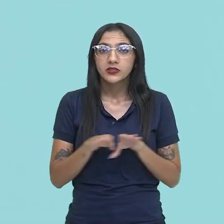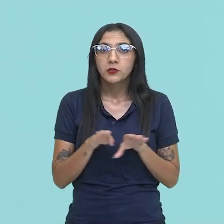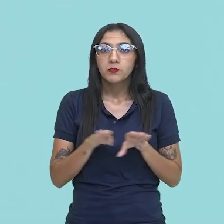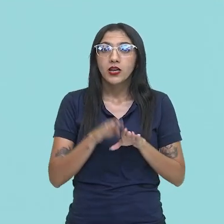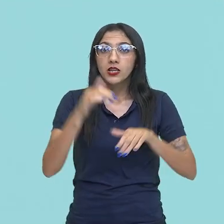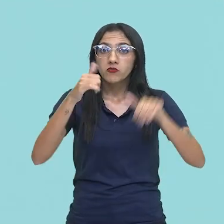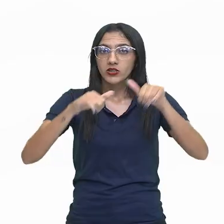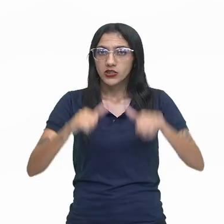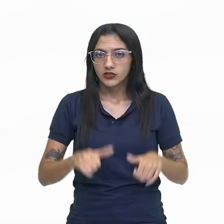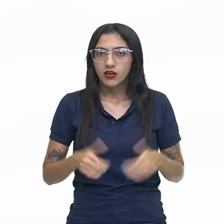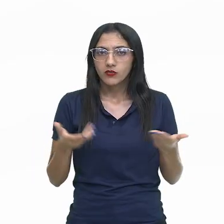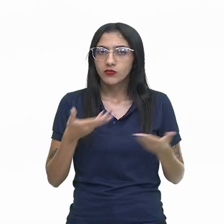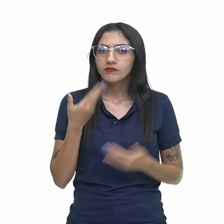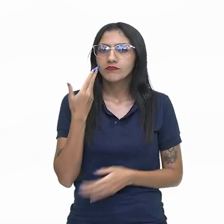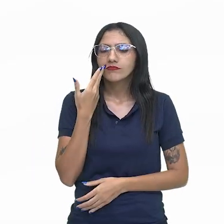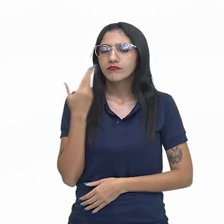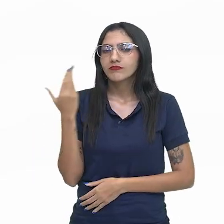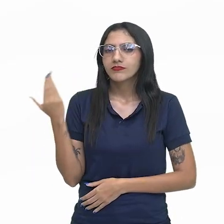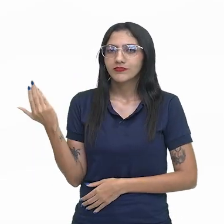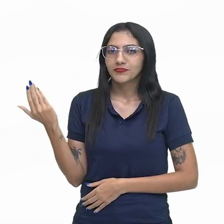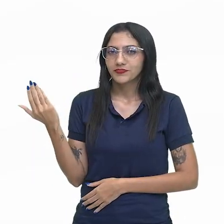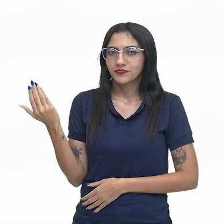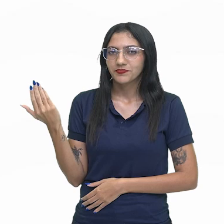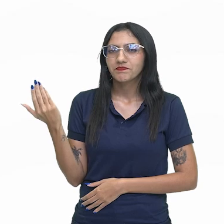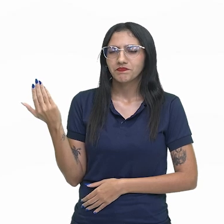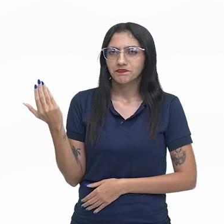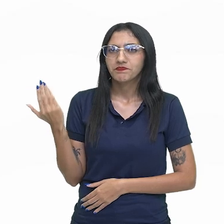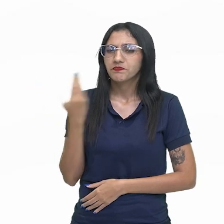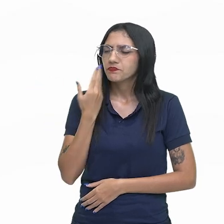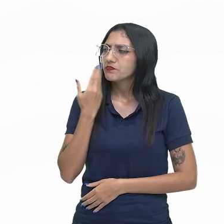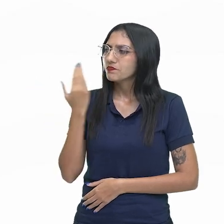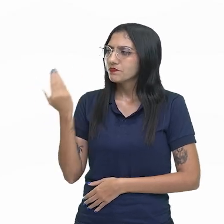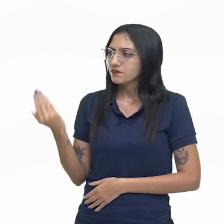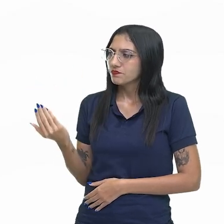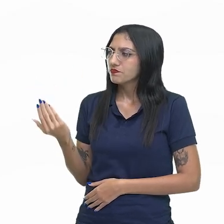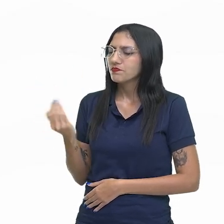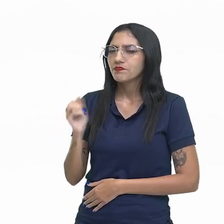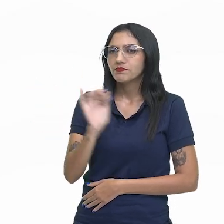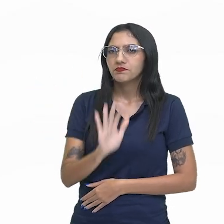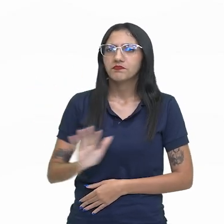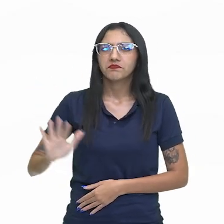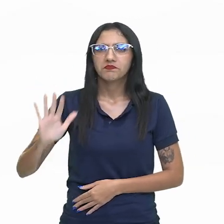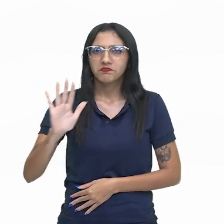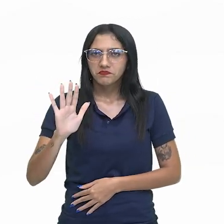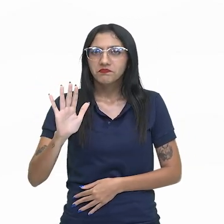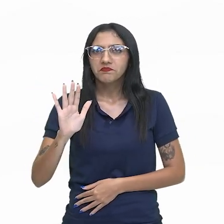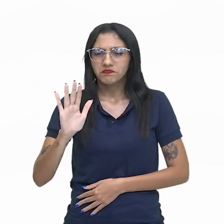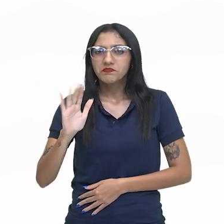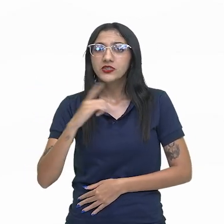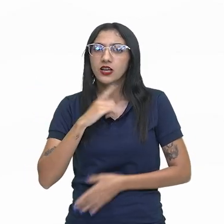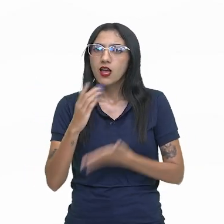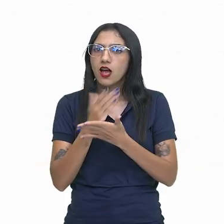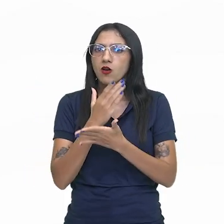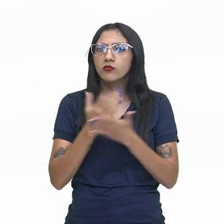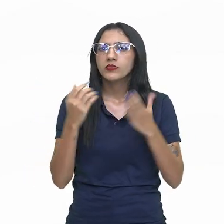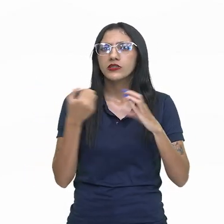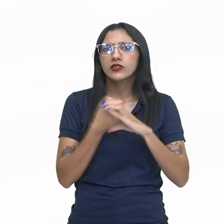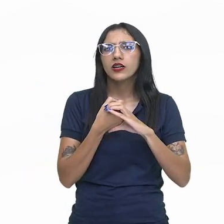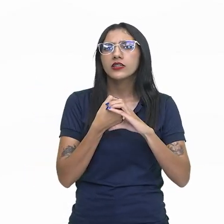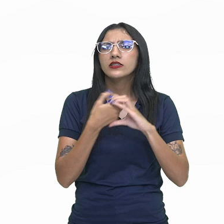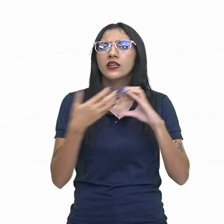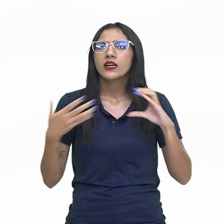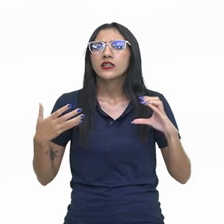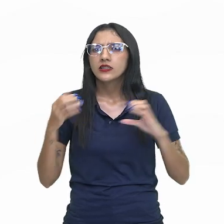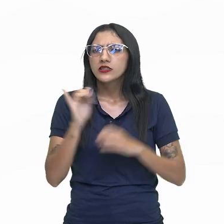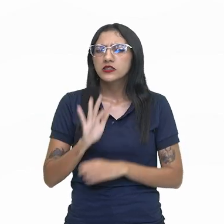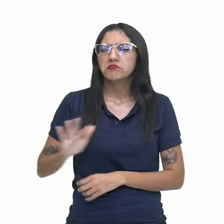uma imagem. Né, e dentro dessa imagem a gente vai verificar, né, tem alguns elementos da cena